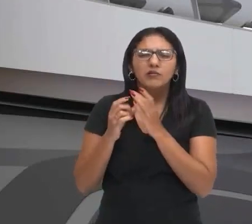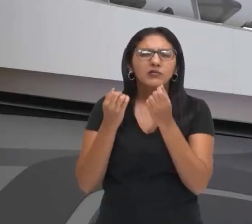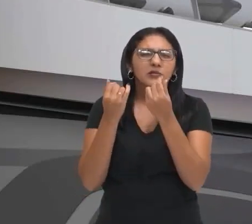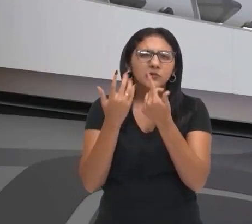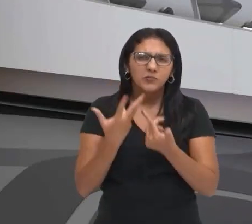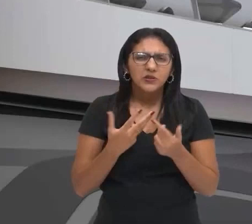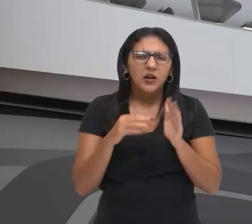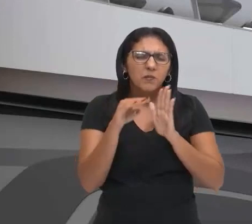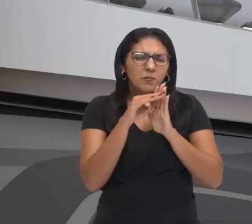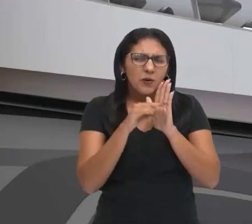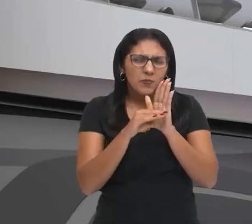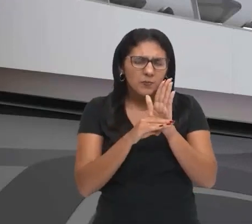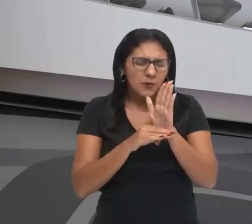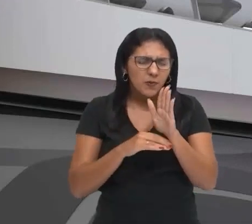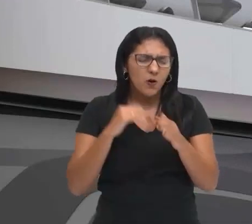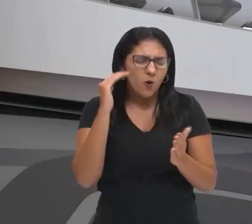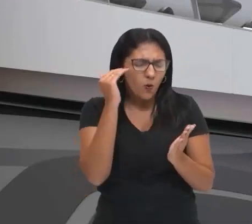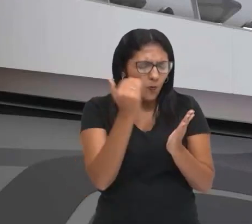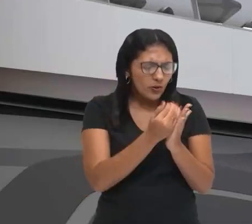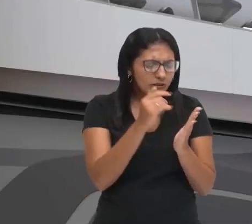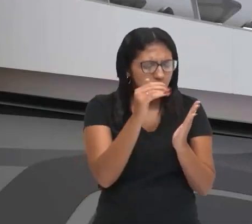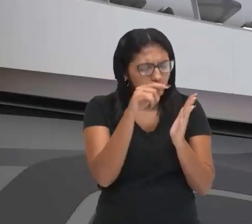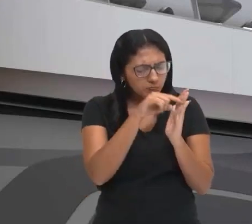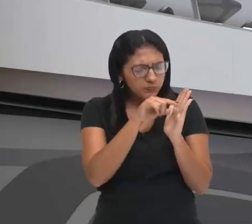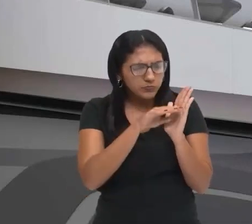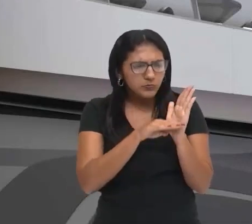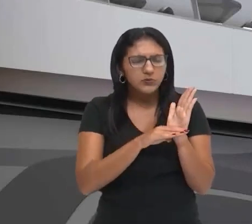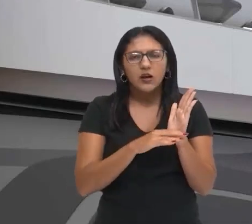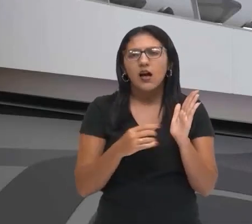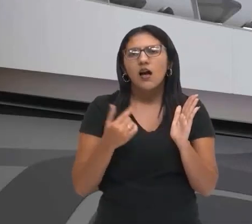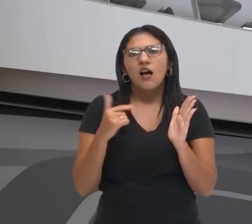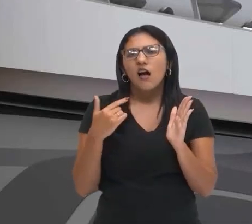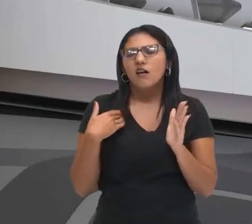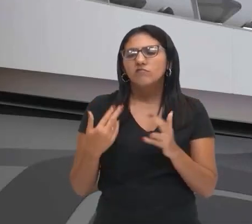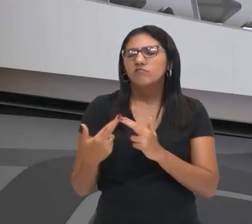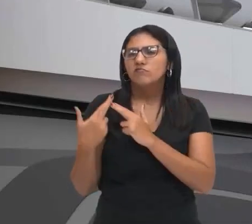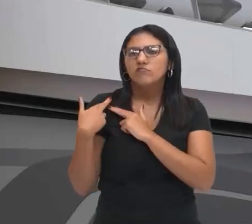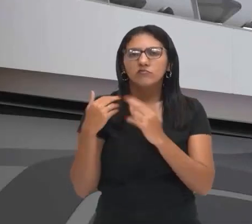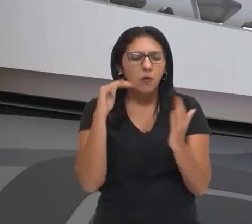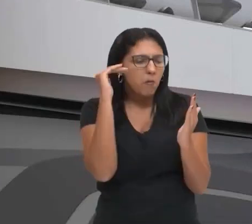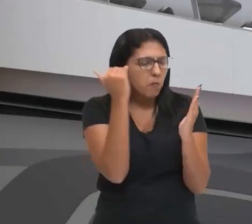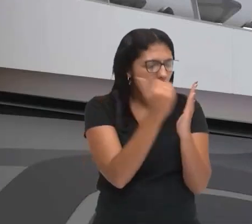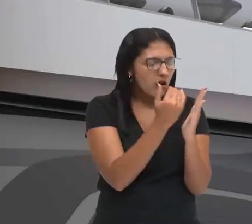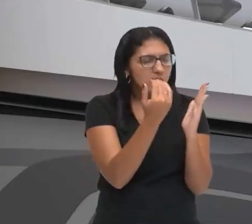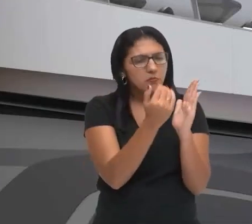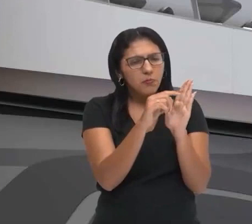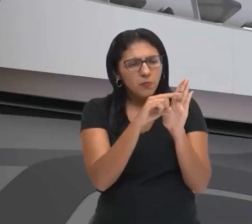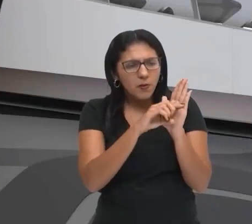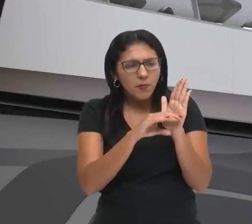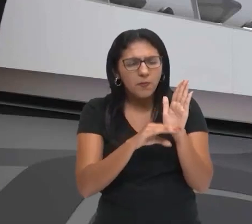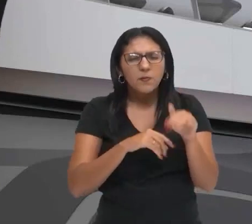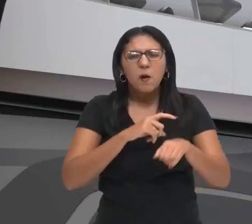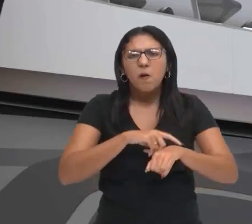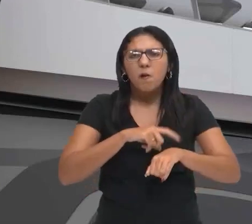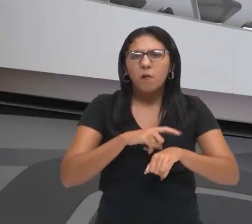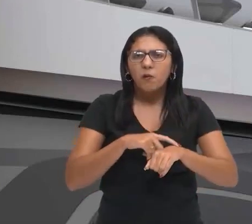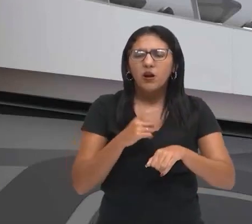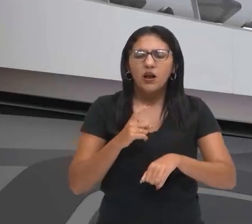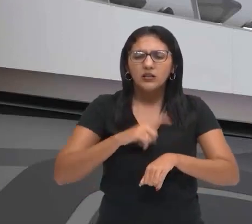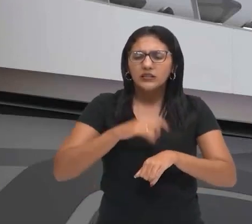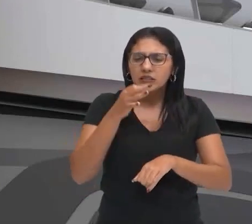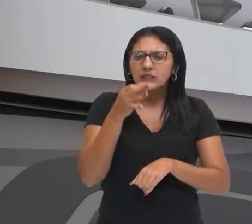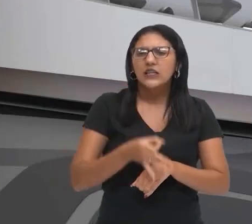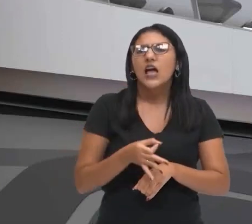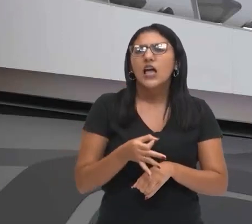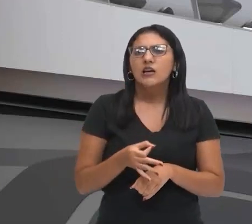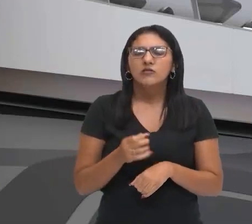cronograma, montamos aquele cronograma, mas eu não tenho a responsabilidade de seguir, a responsabilidade de ser pontual, a